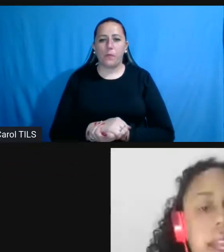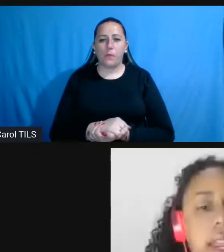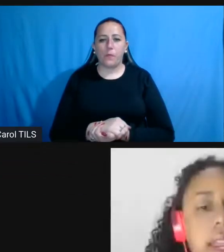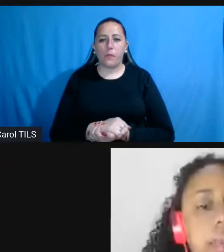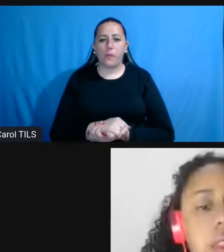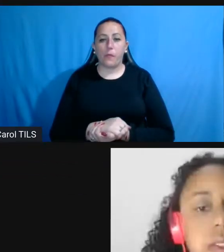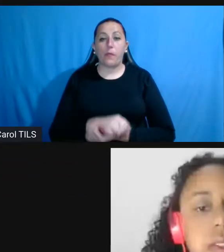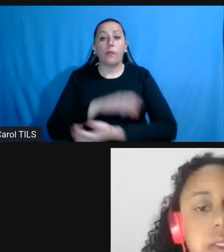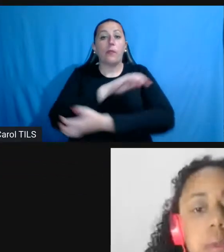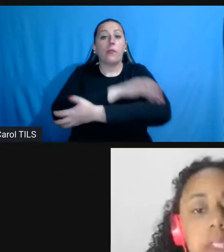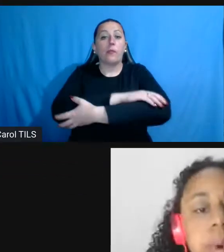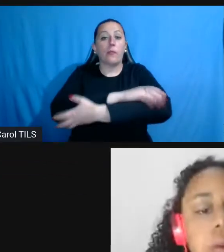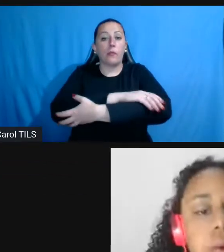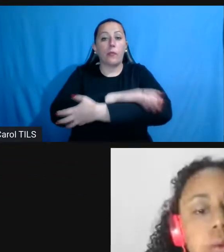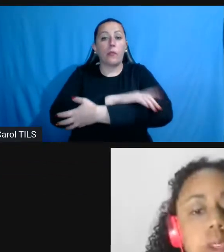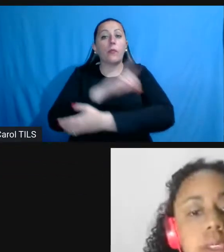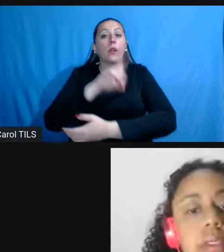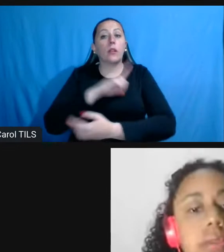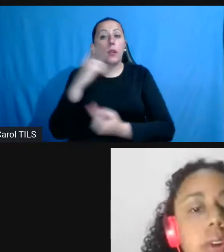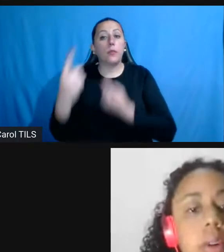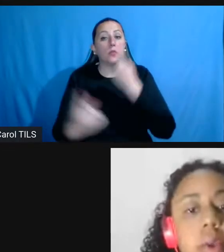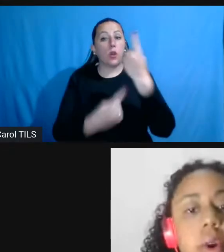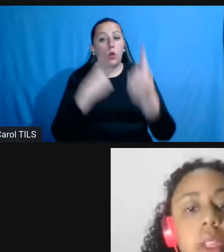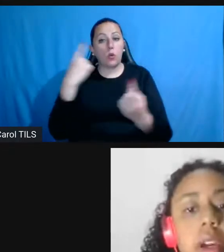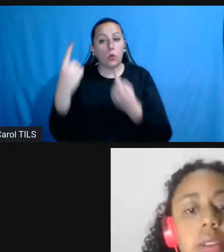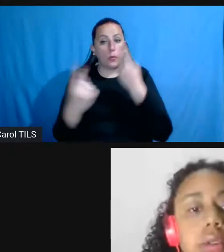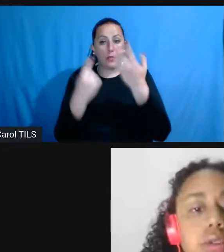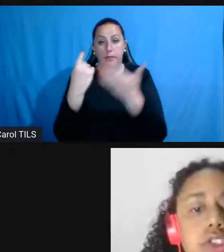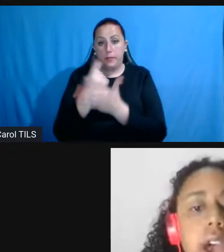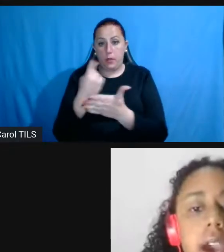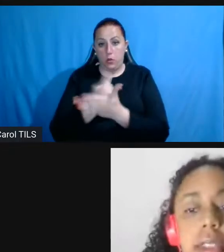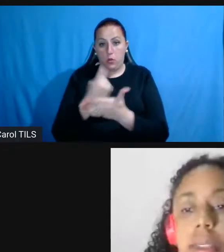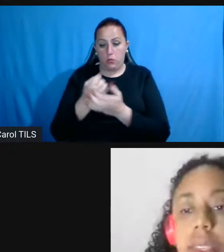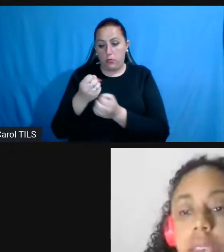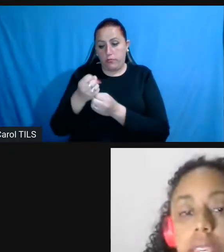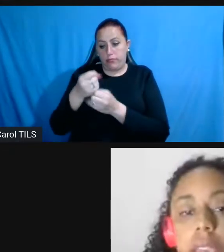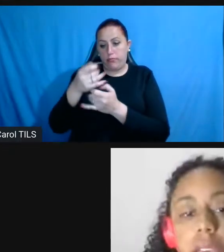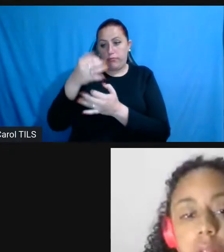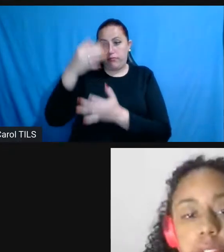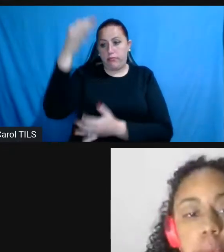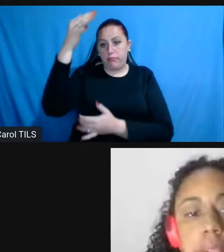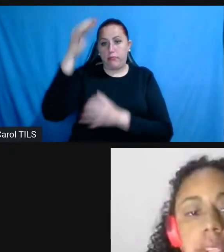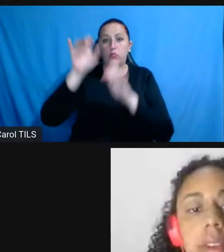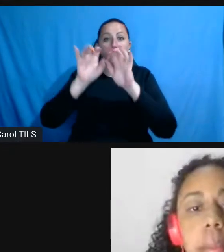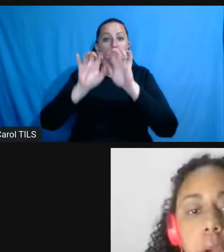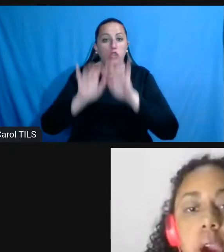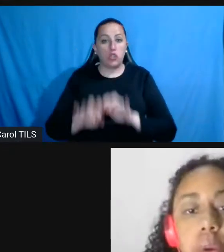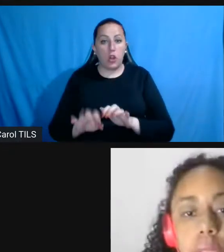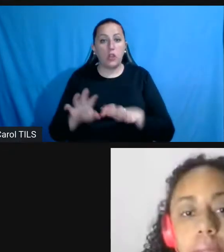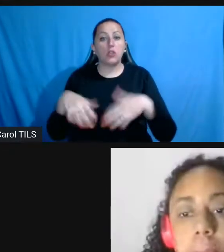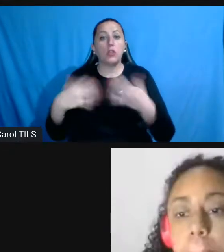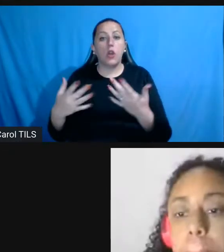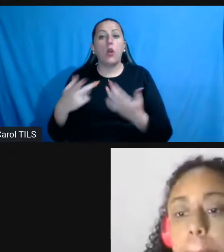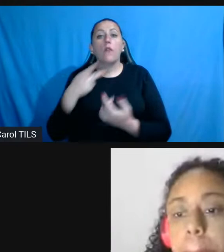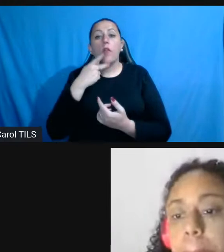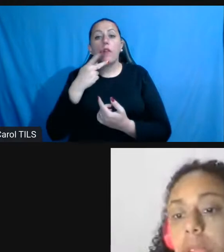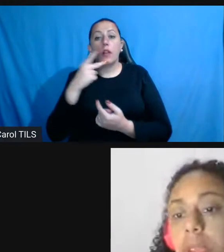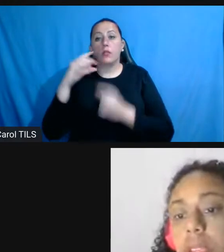André, nós temos algumas perguntas que foram rolando nos chats, e aí eu vou te passando em bloco,